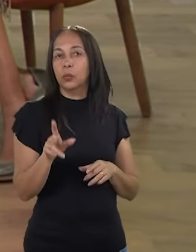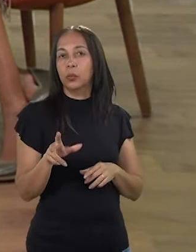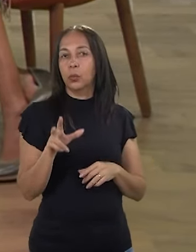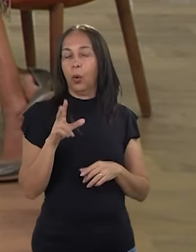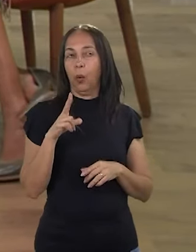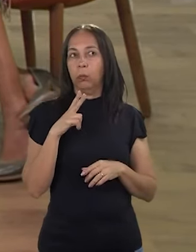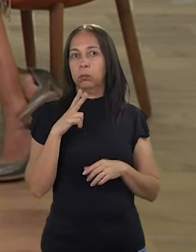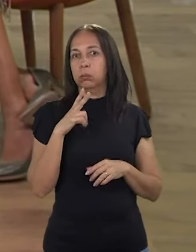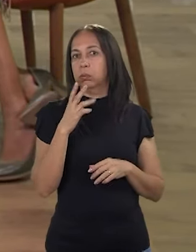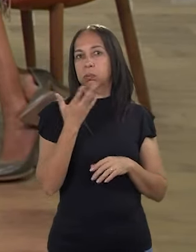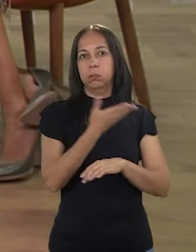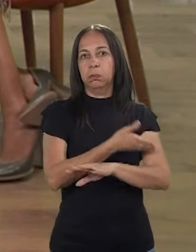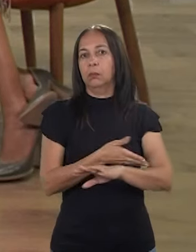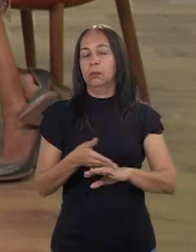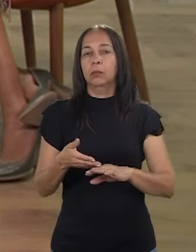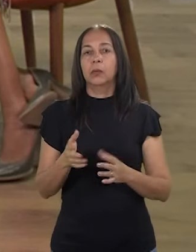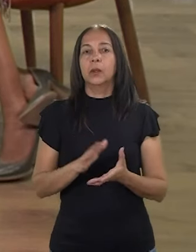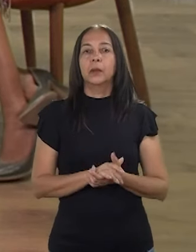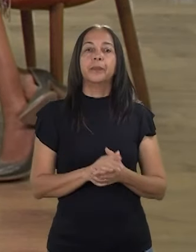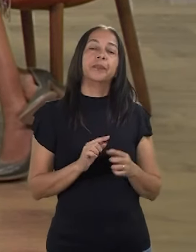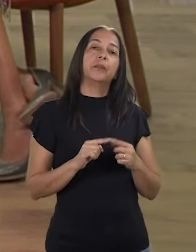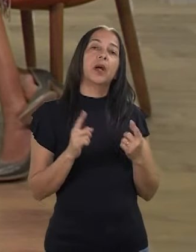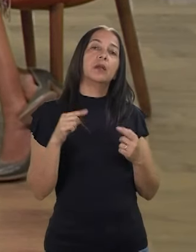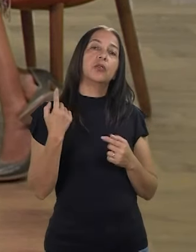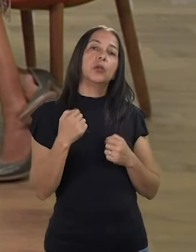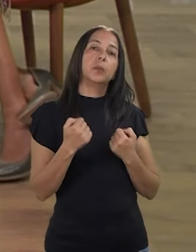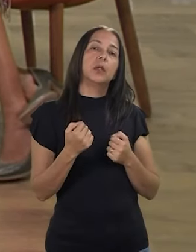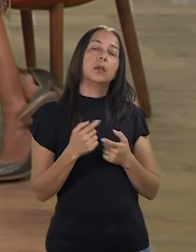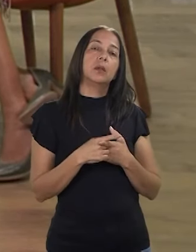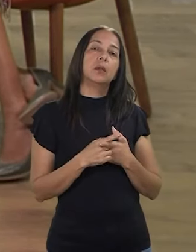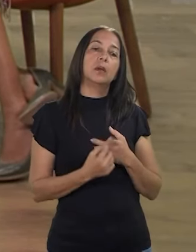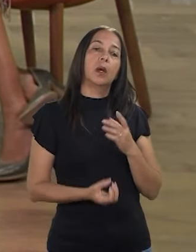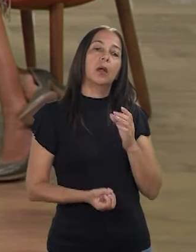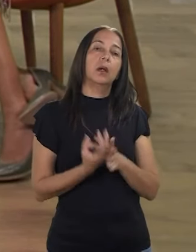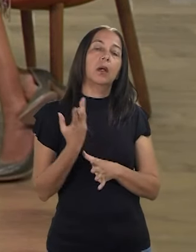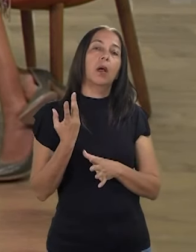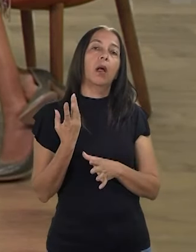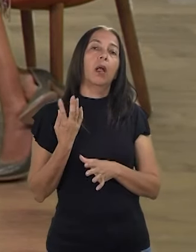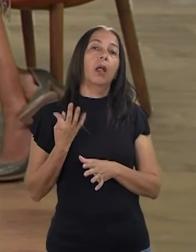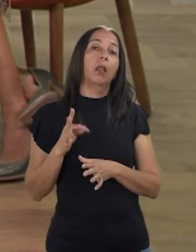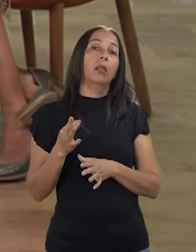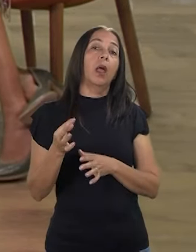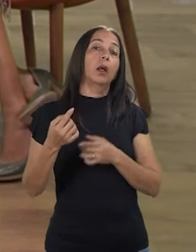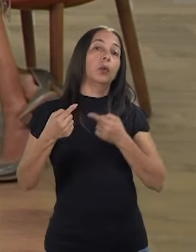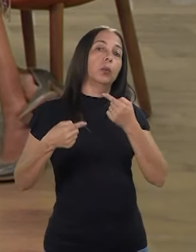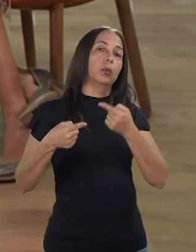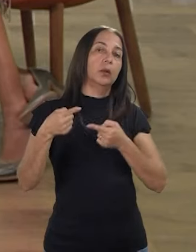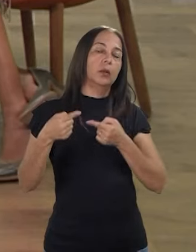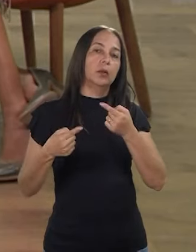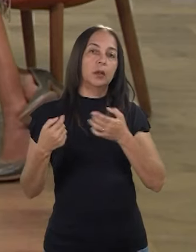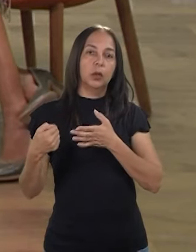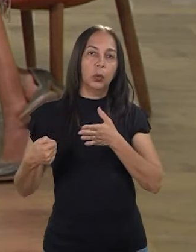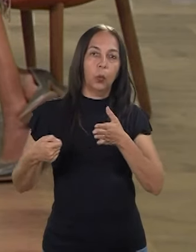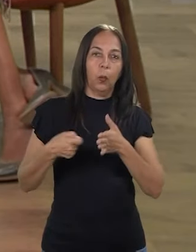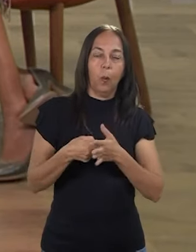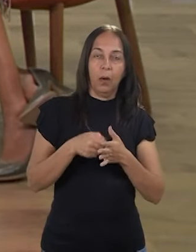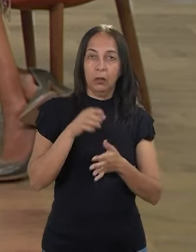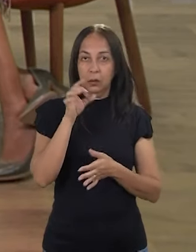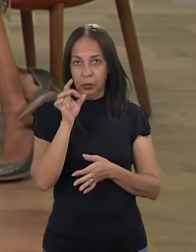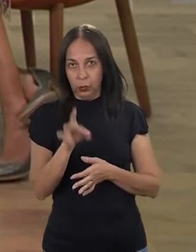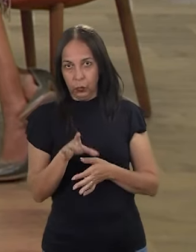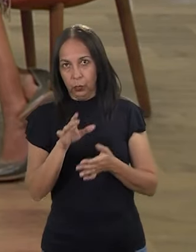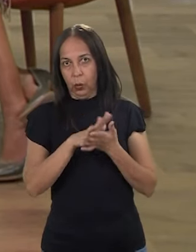de experiências outras que não não somente as experiências brancas e o Imaginário Branco a gente precisa criar tecnopolítica